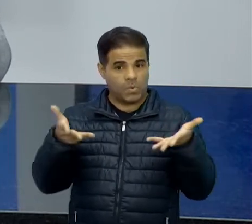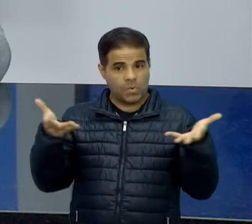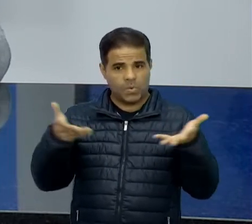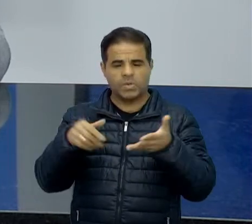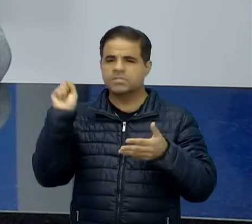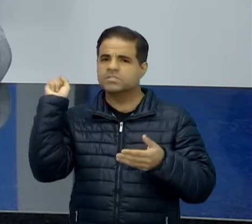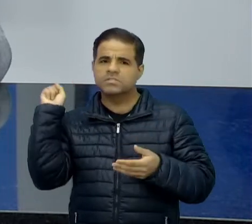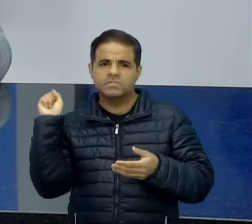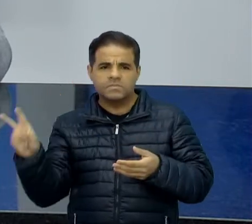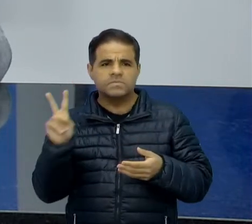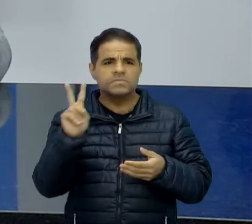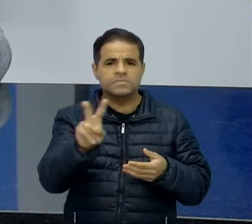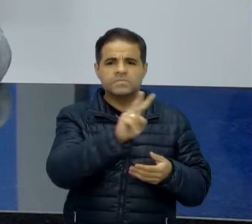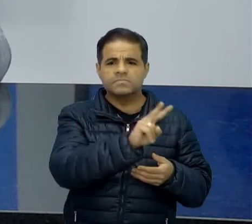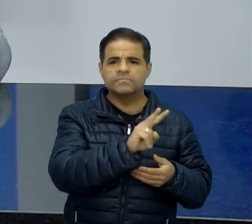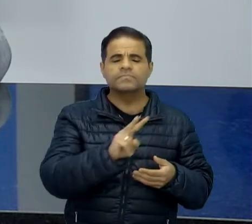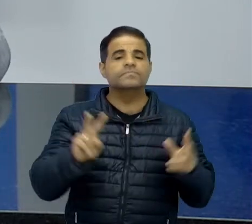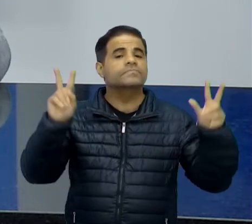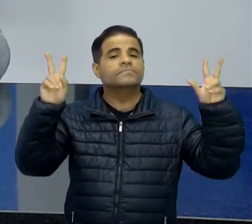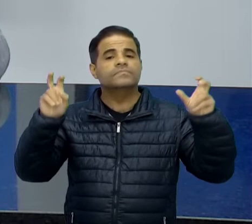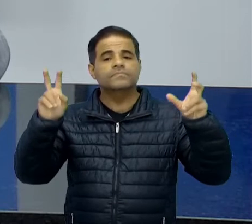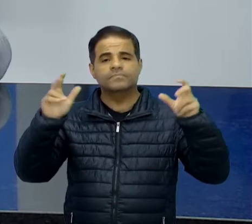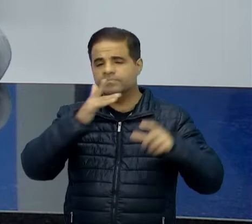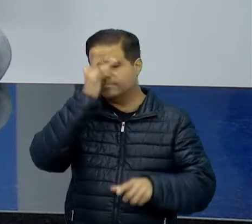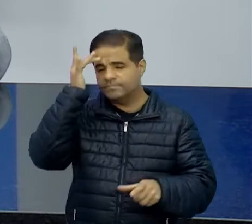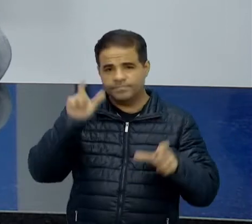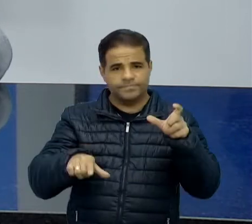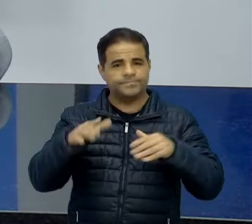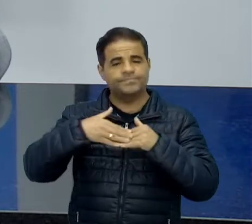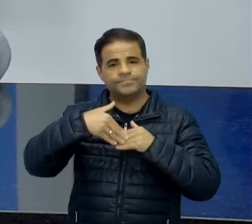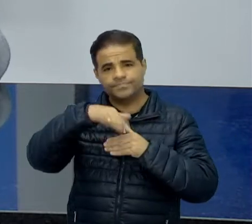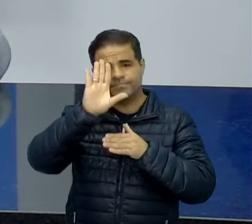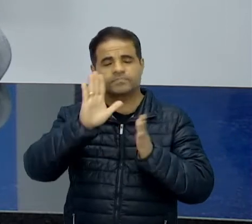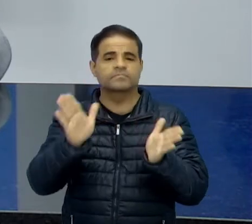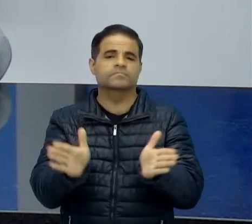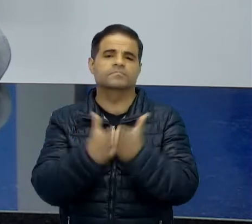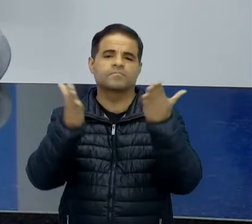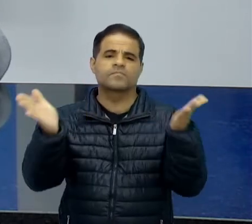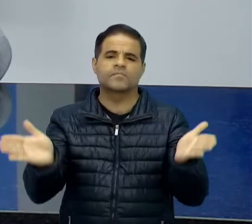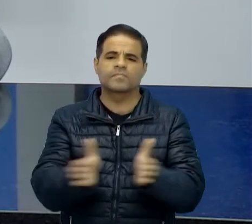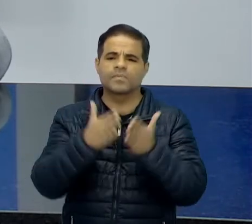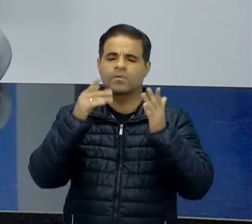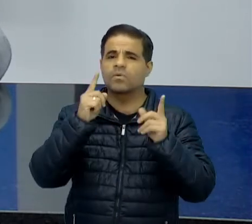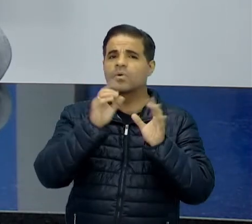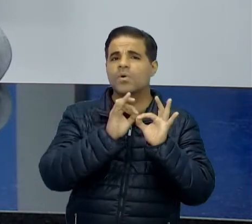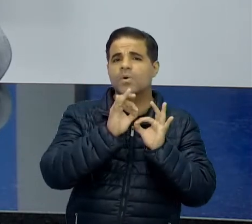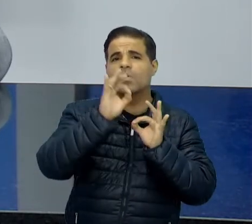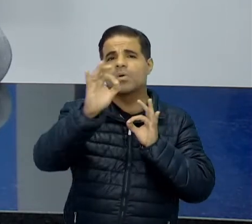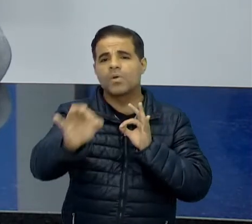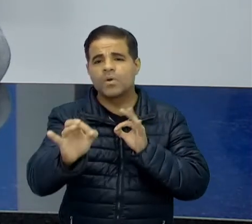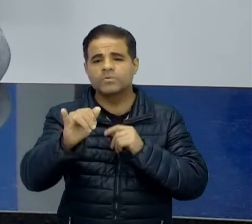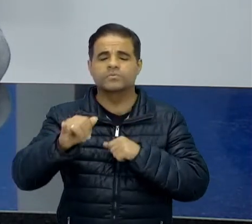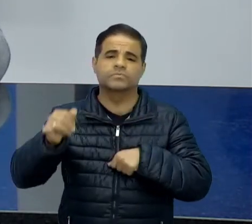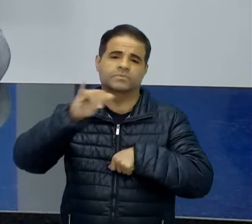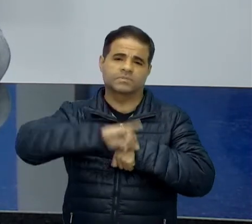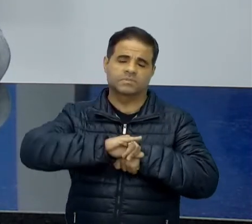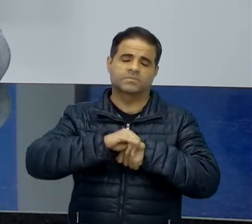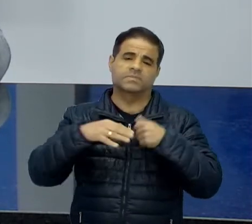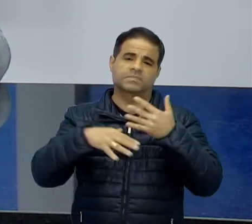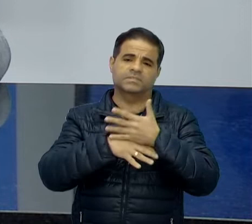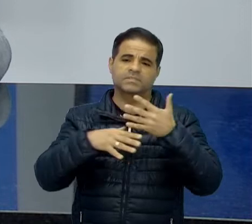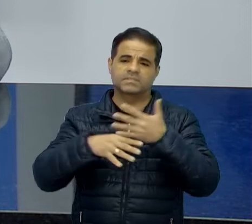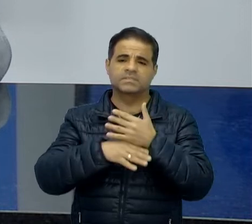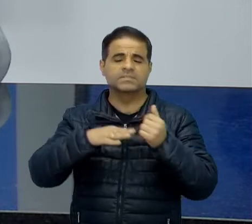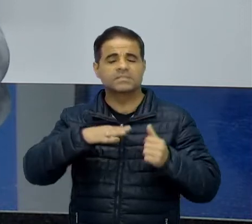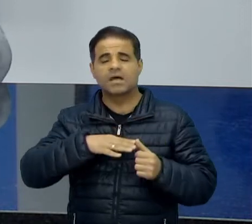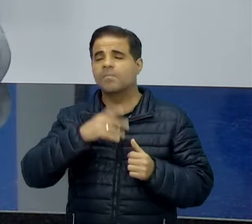por exemplo, é a questão das pessoas mais pobres morarem muito longe, no caso, do centro da cidade.